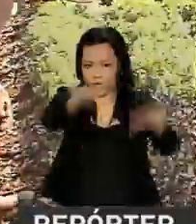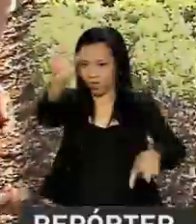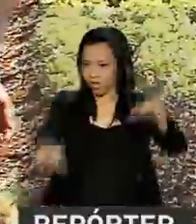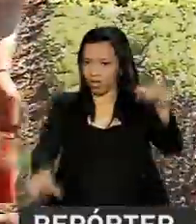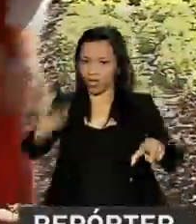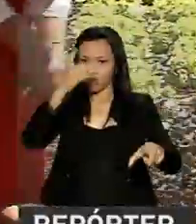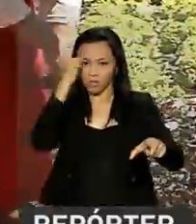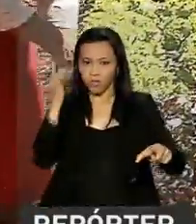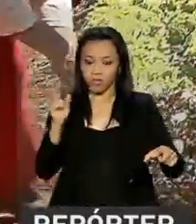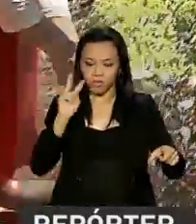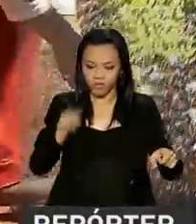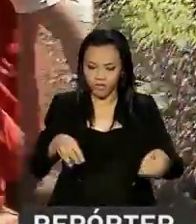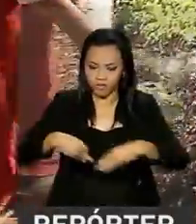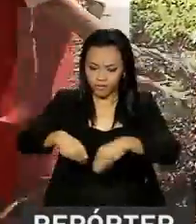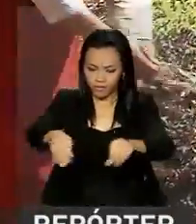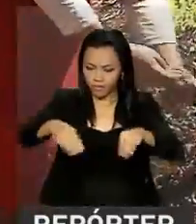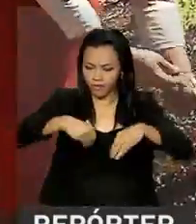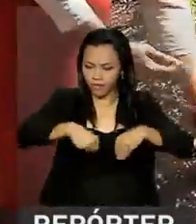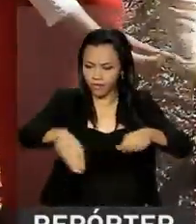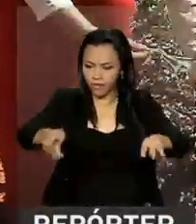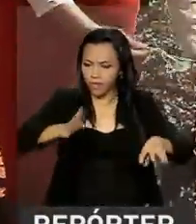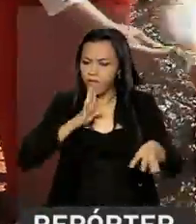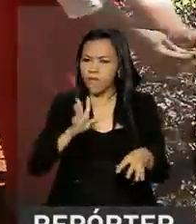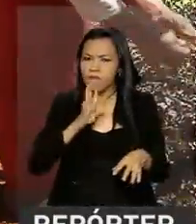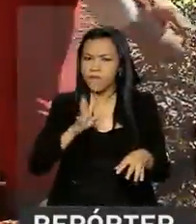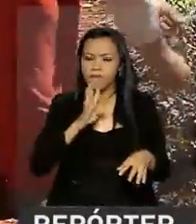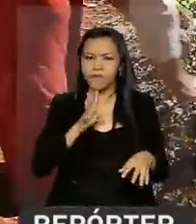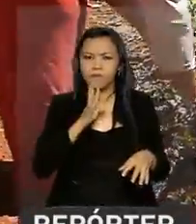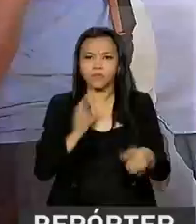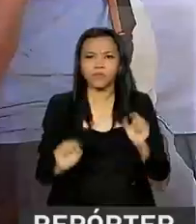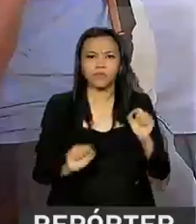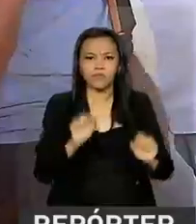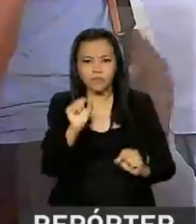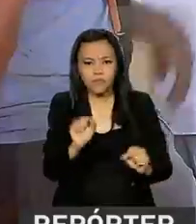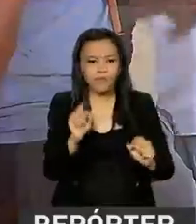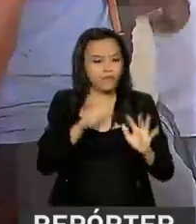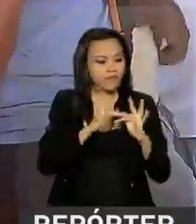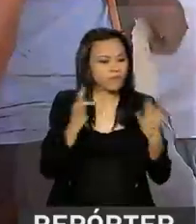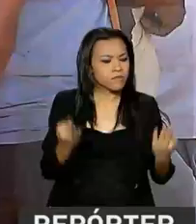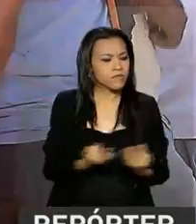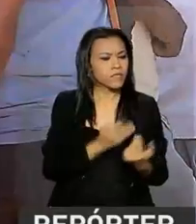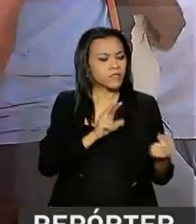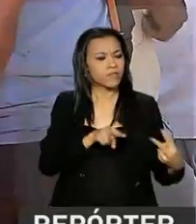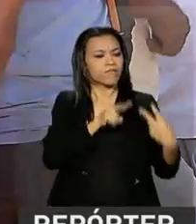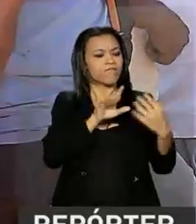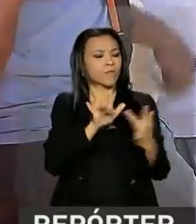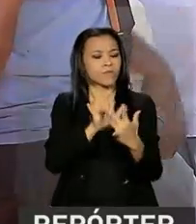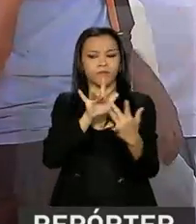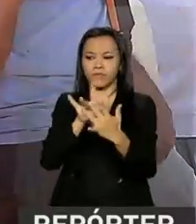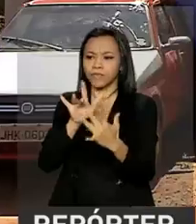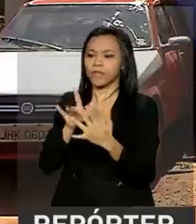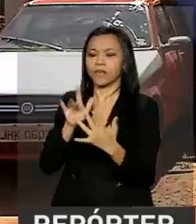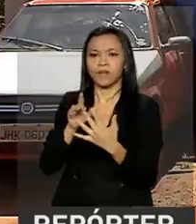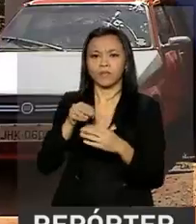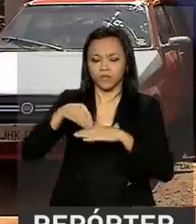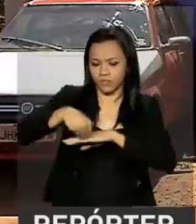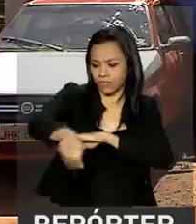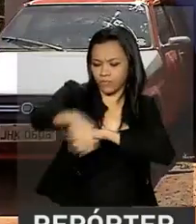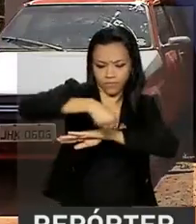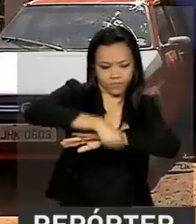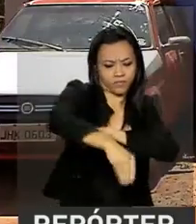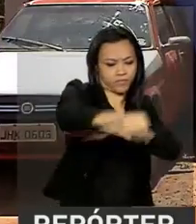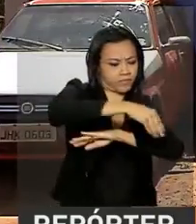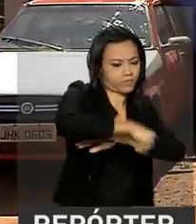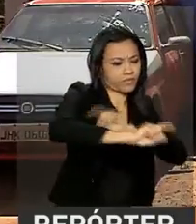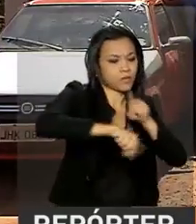vem à terra né conhecer a terra do Agricultor conhecer a sua família interagir fazer plantios ajudar a